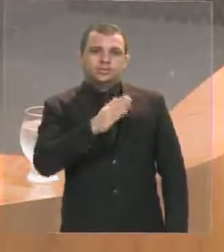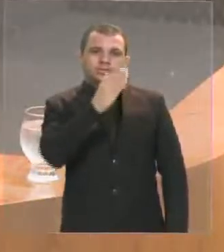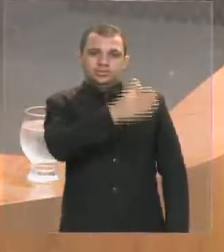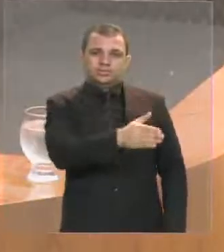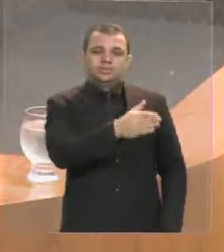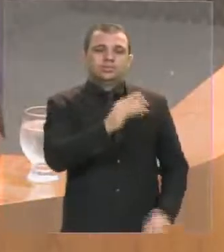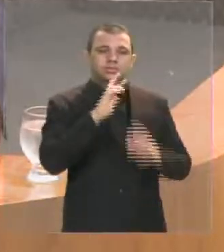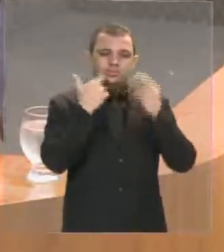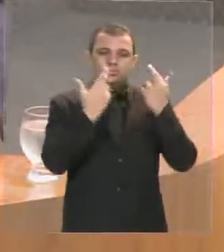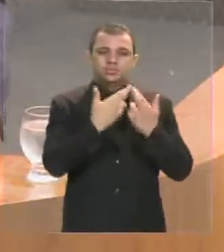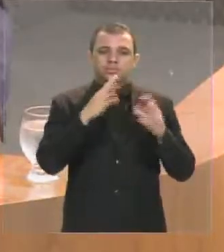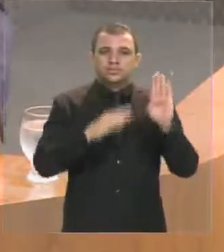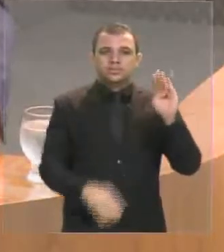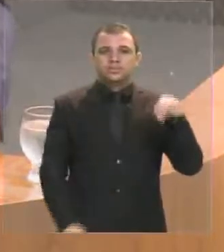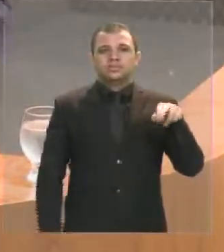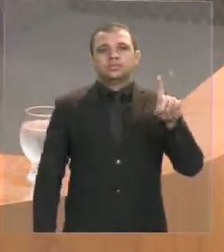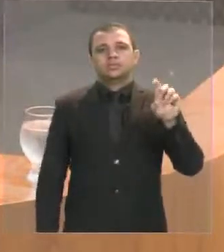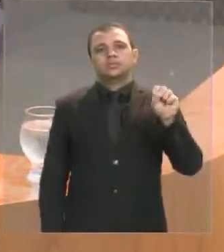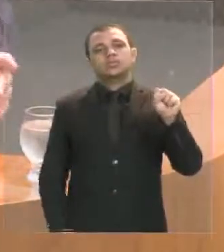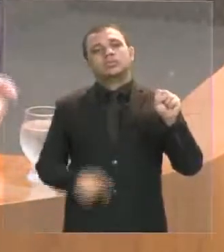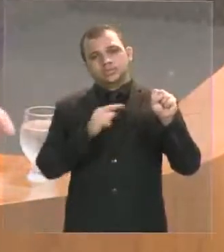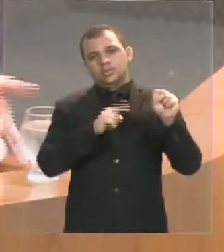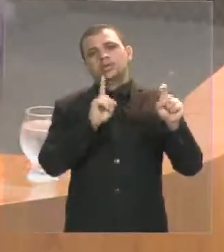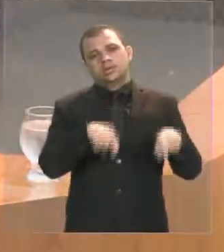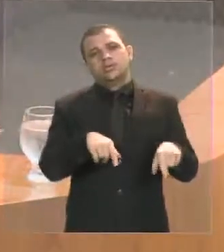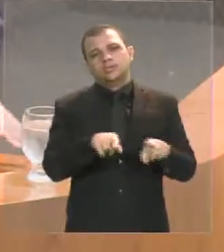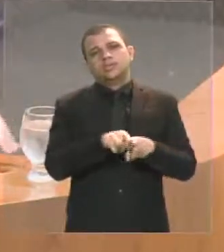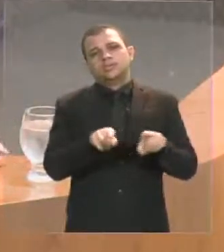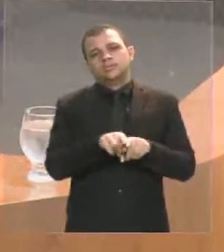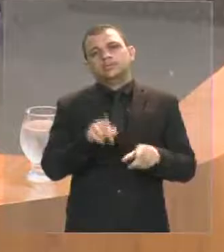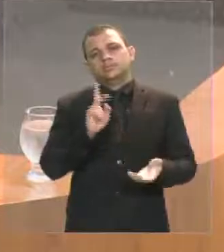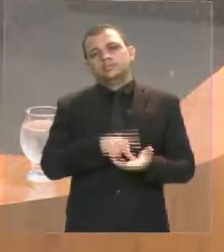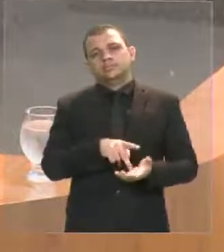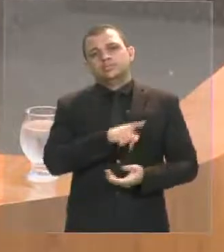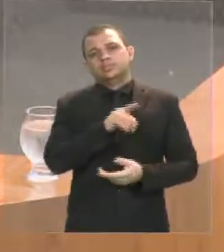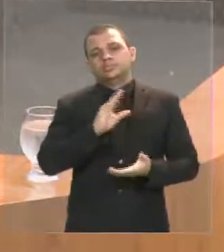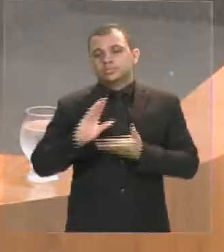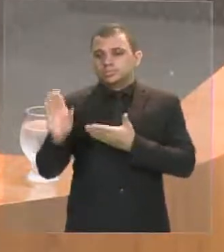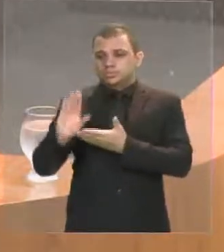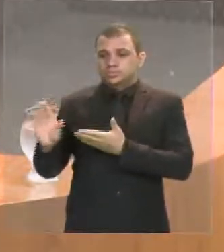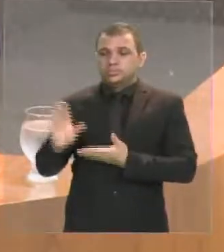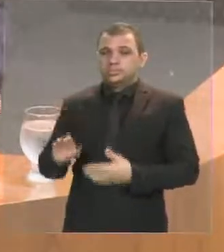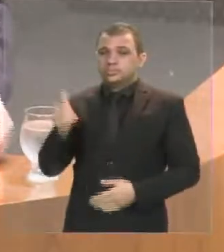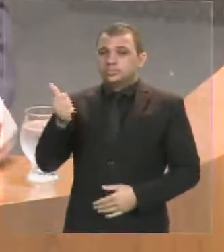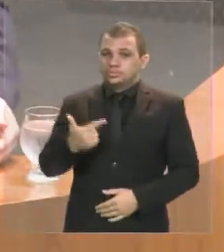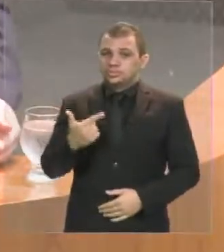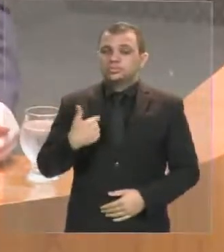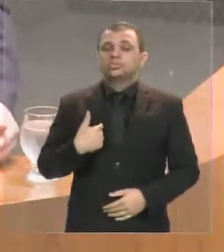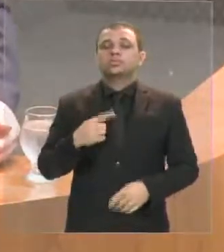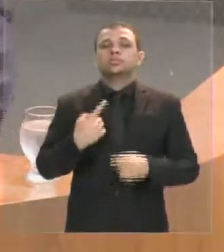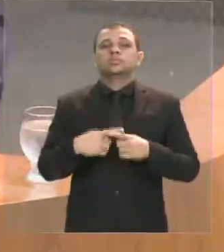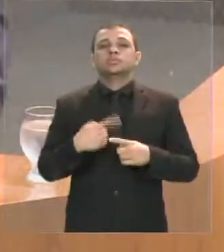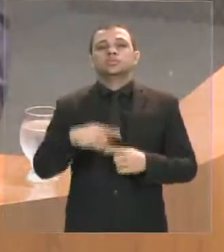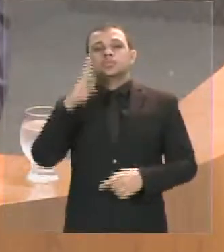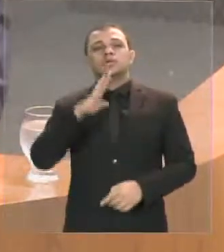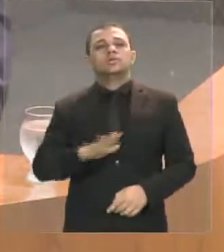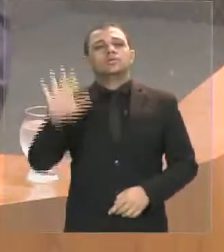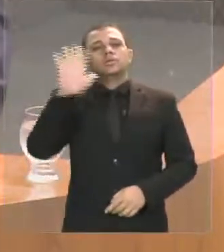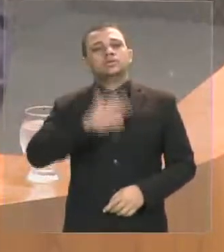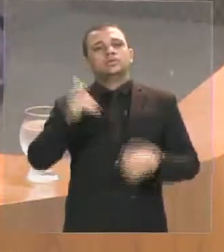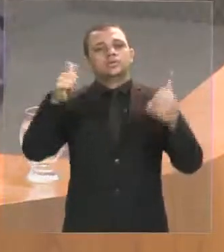carro-chefe dos investimentos, pela crise que o país passa, e o Maranhão, repito, faz parte do Brasil.